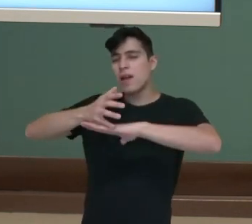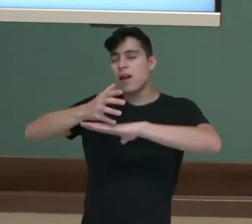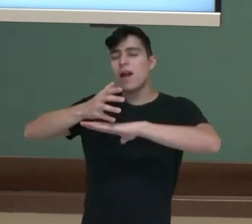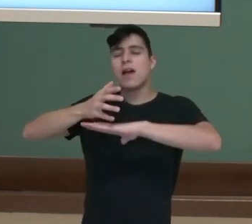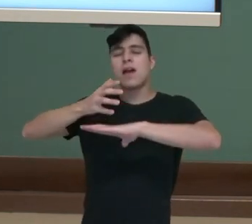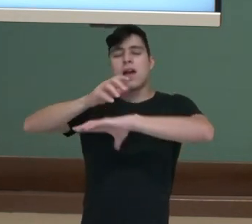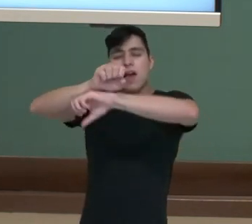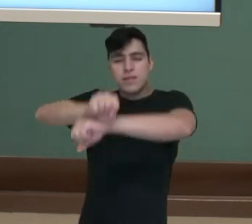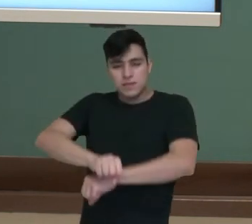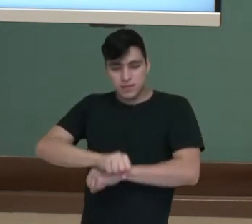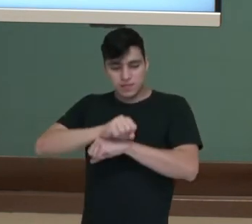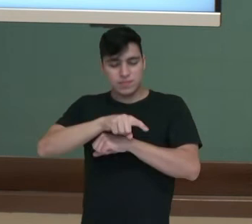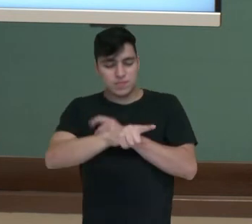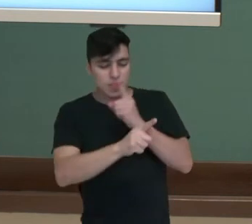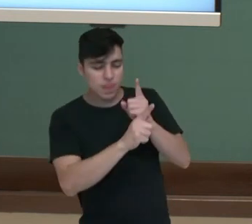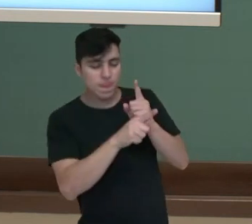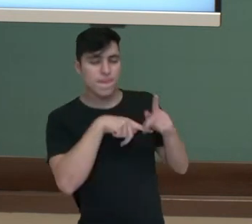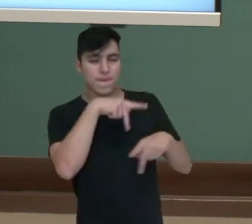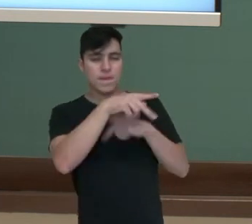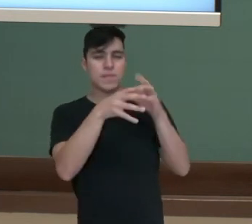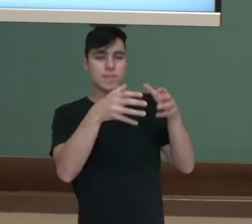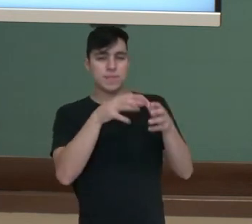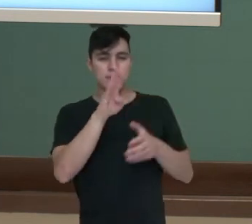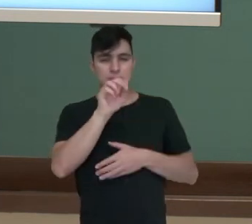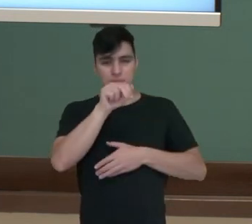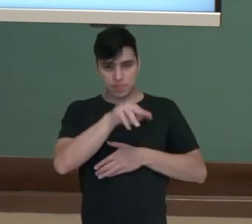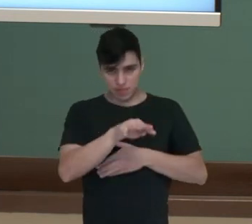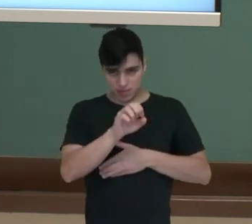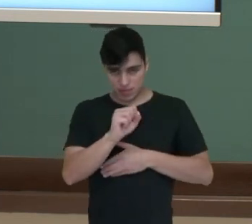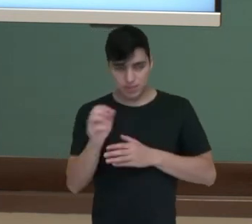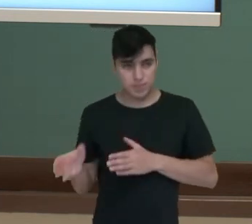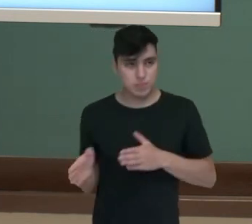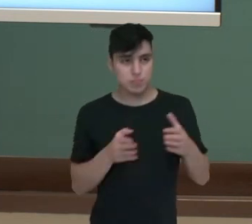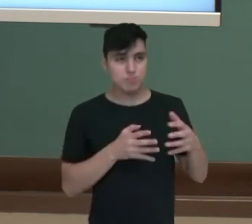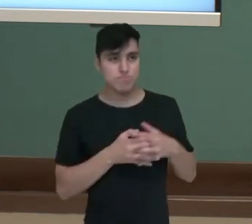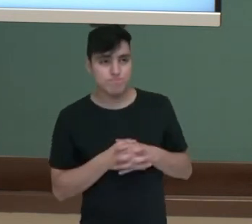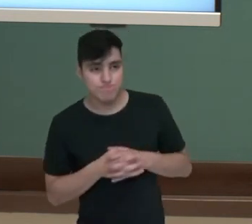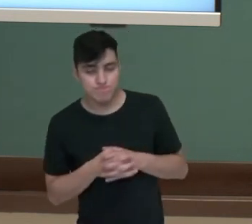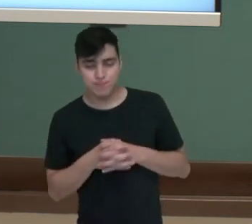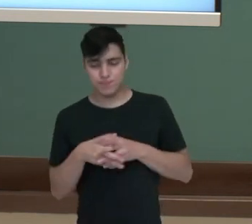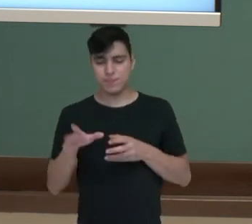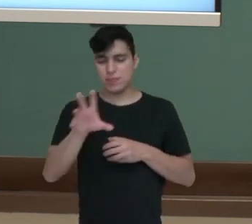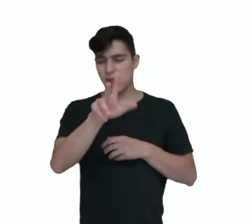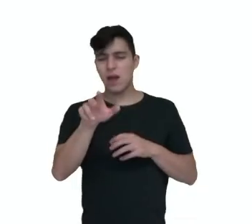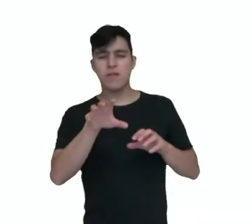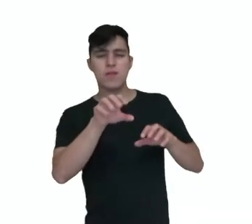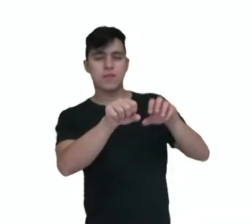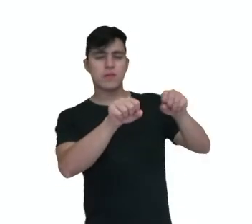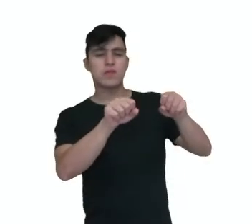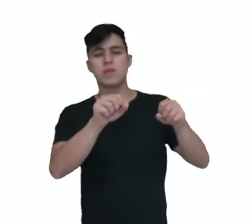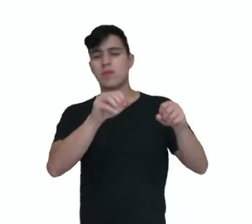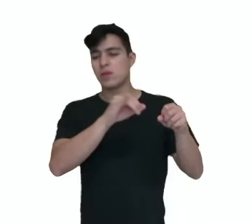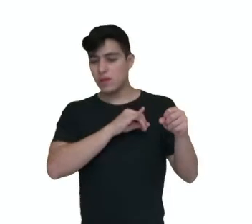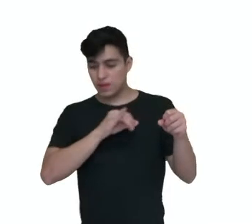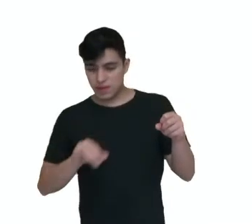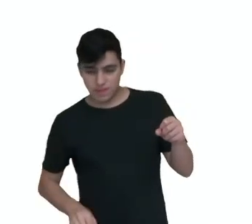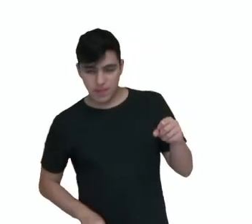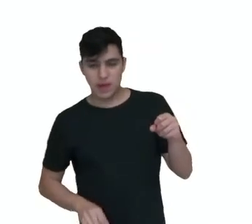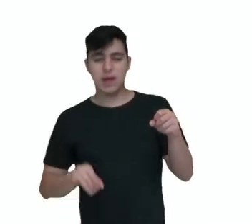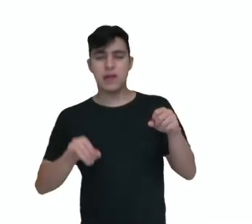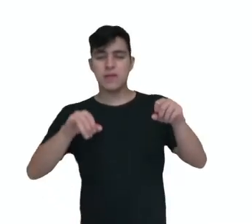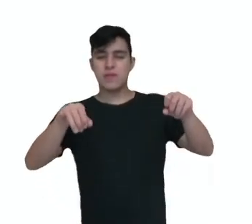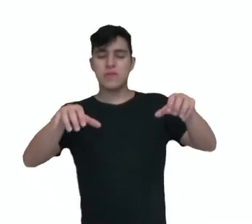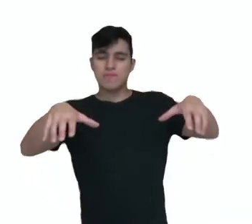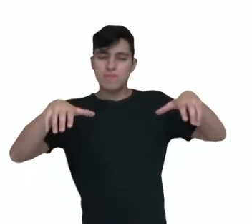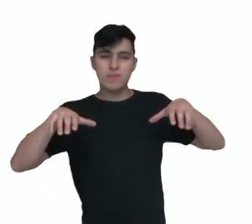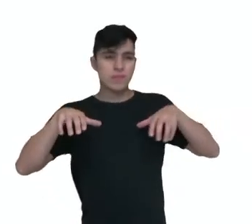os povos bantos, né? Outra ocupação significativa no continente africano foi o Império do Mali, né? A partir